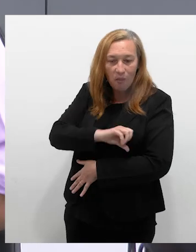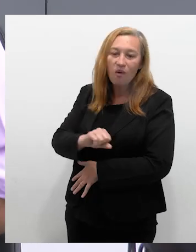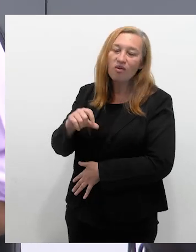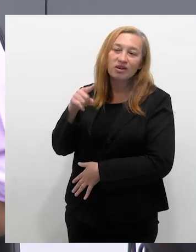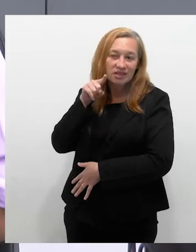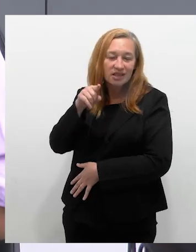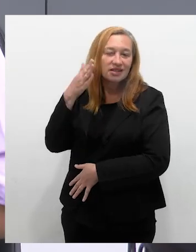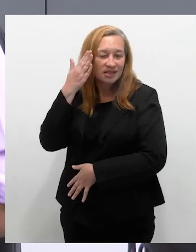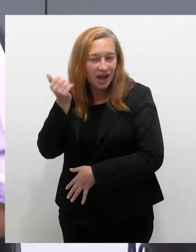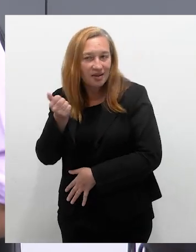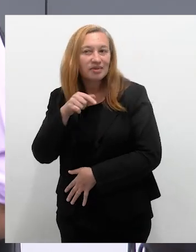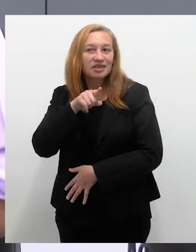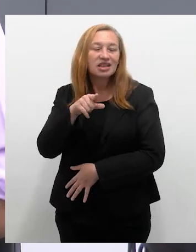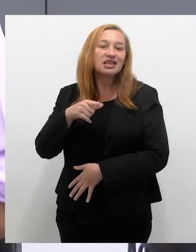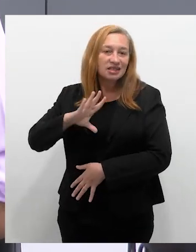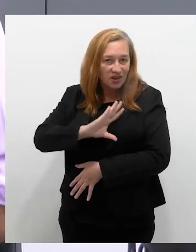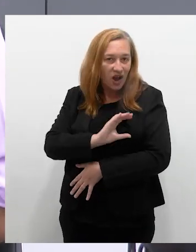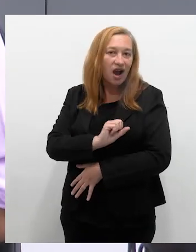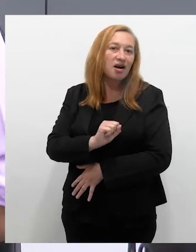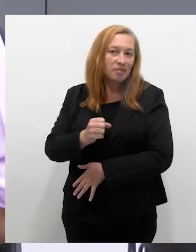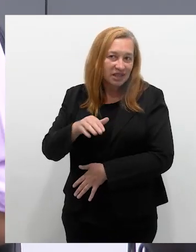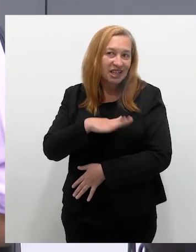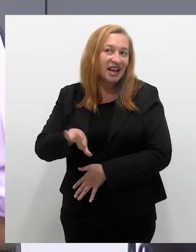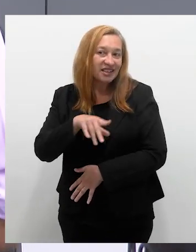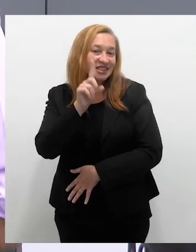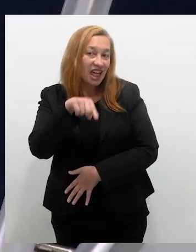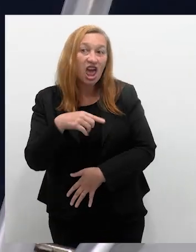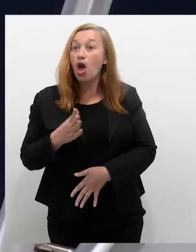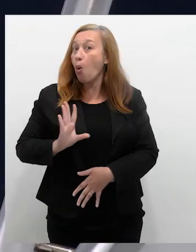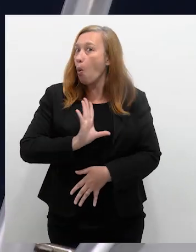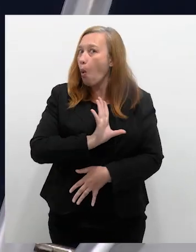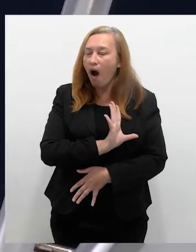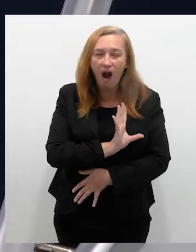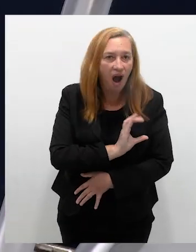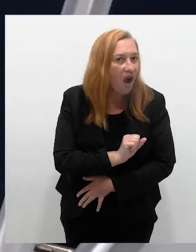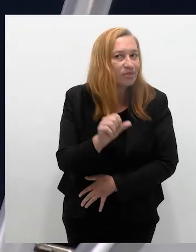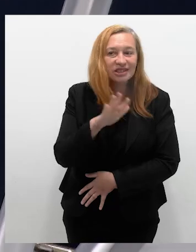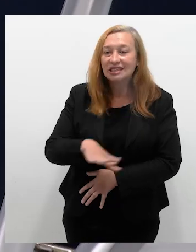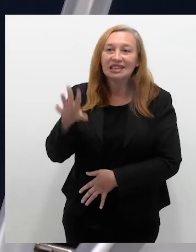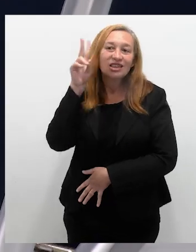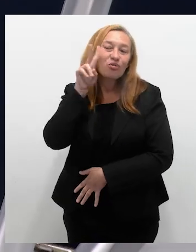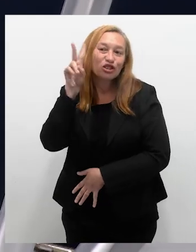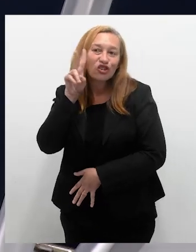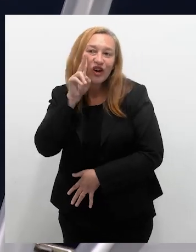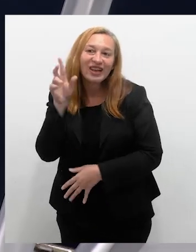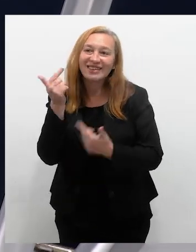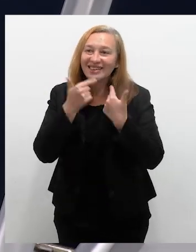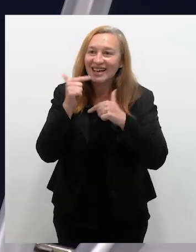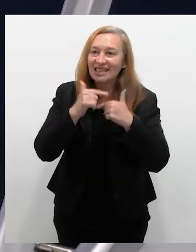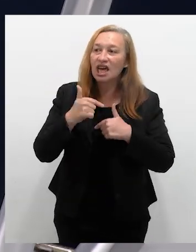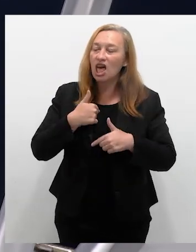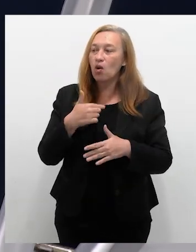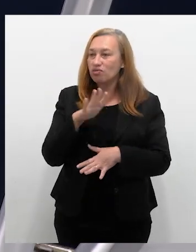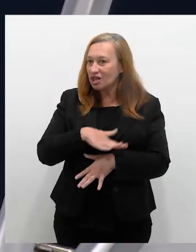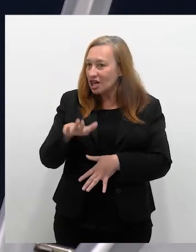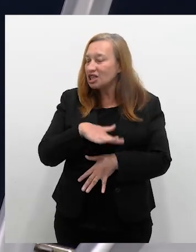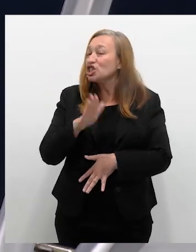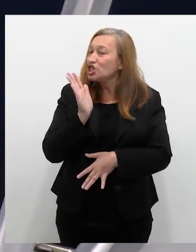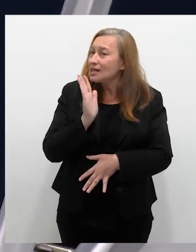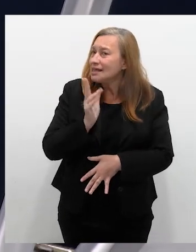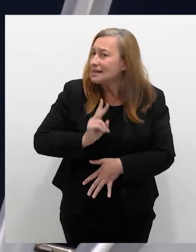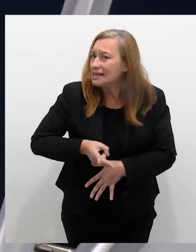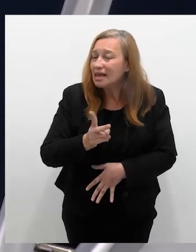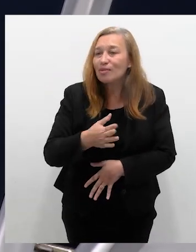acha que sai daí? Porque eu sei que você tem uma quedinha pela criançada, né? Eu amo criança. Tem uma história muito engraçada, né? Porque desde pequena